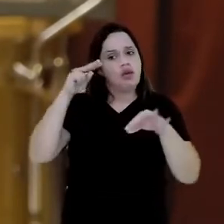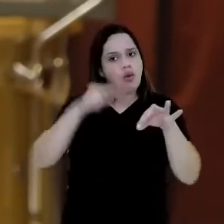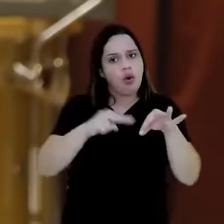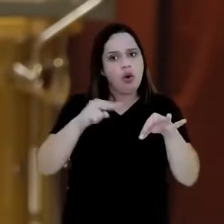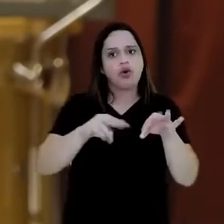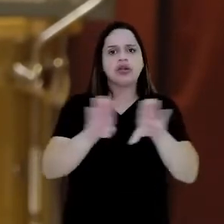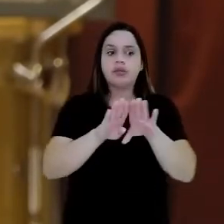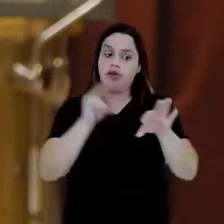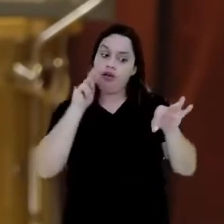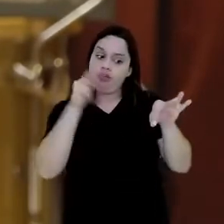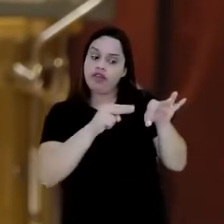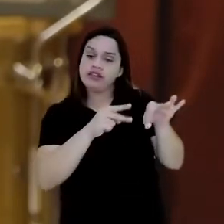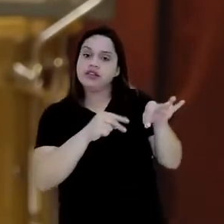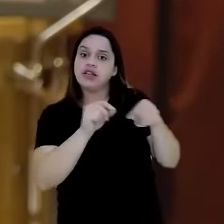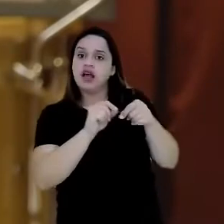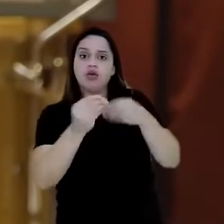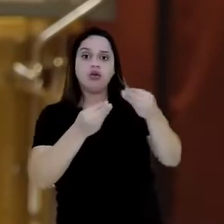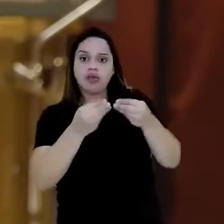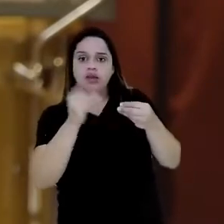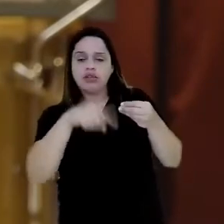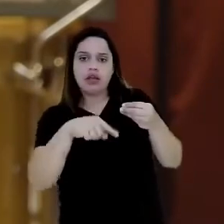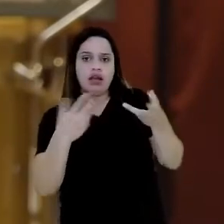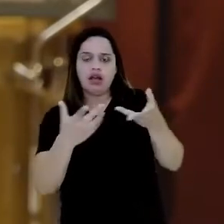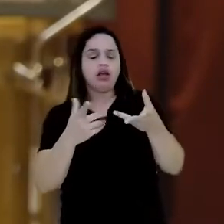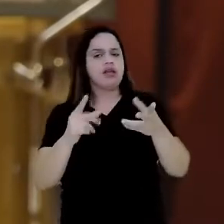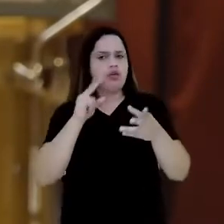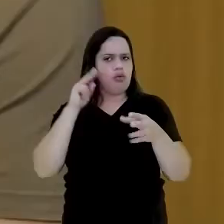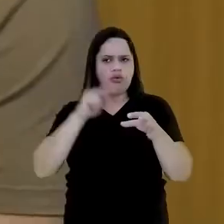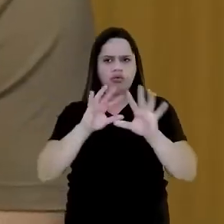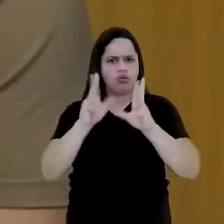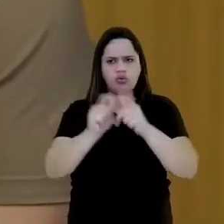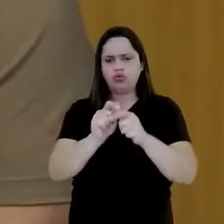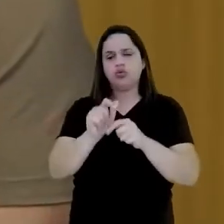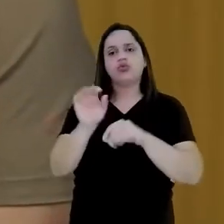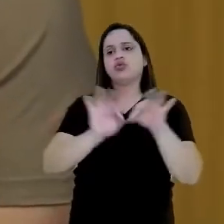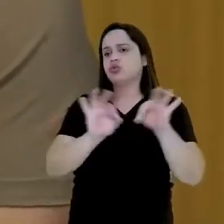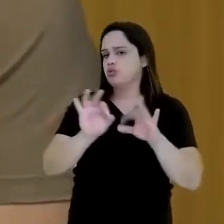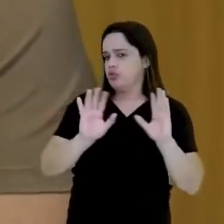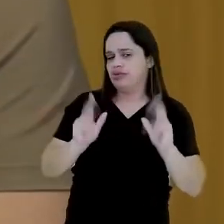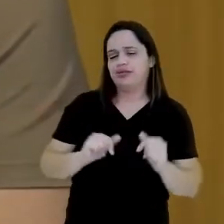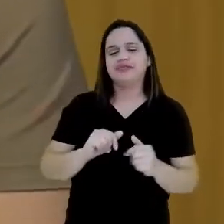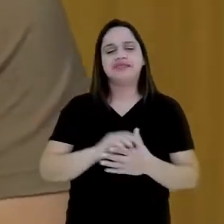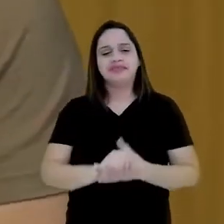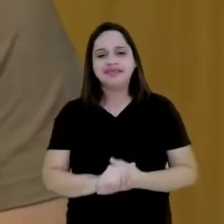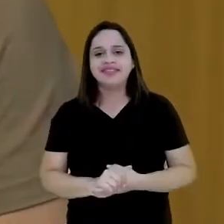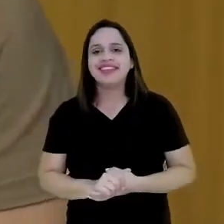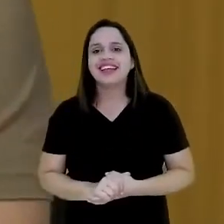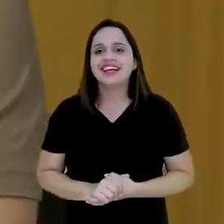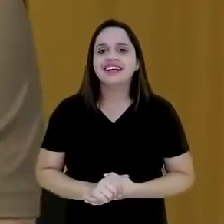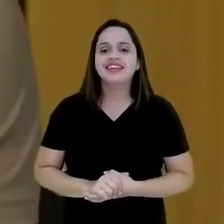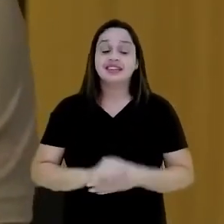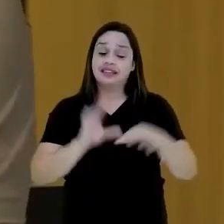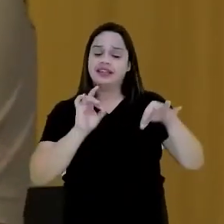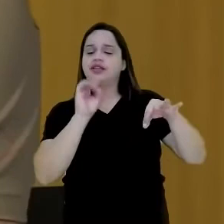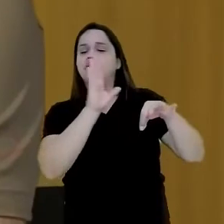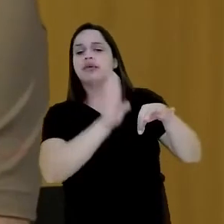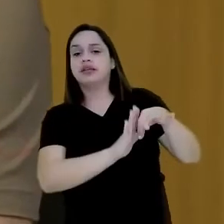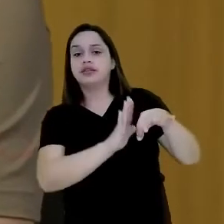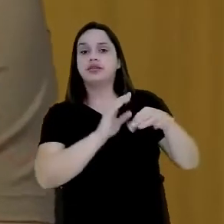não é isso aí olhe para a frente para outra vez está inflamado óleo Ela moro para oro pela